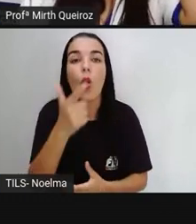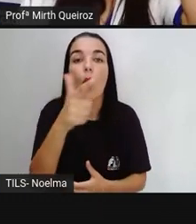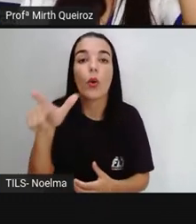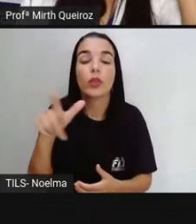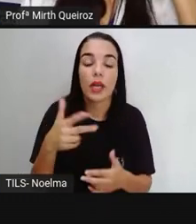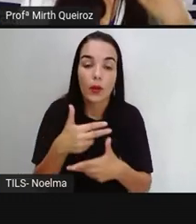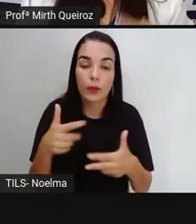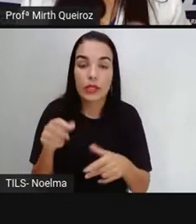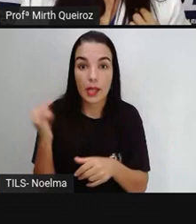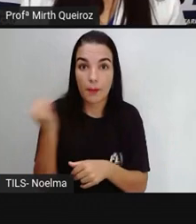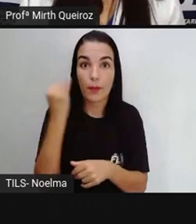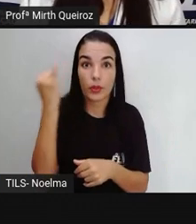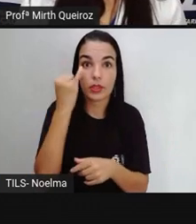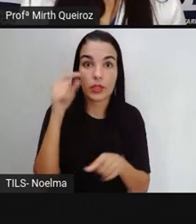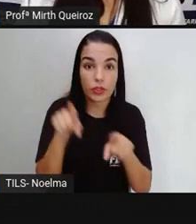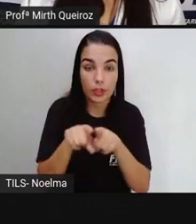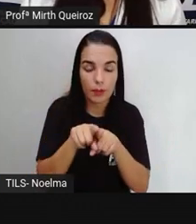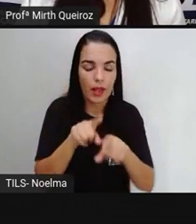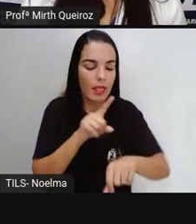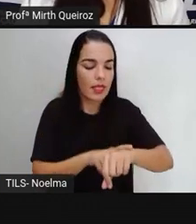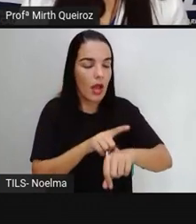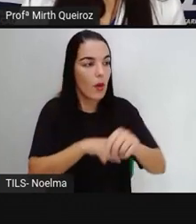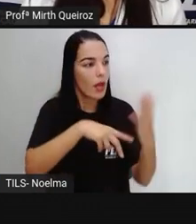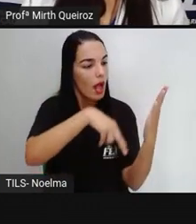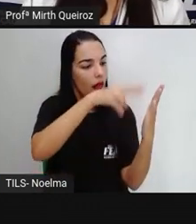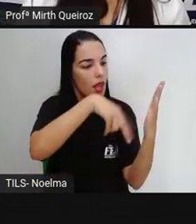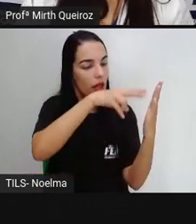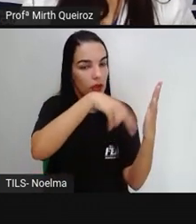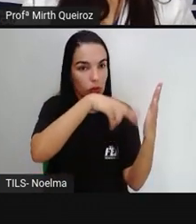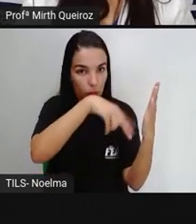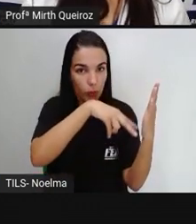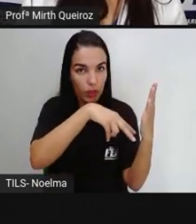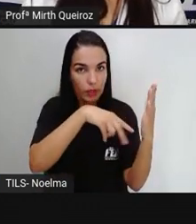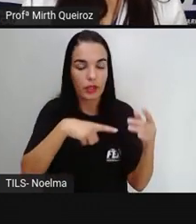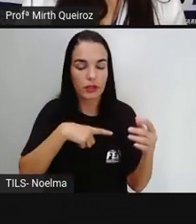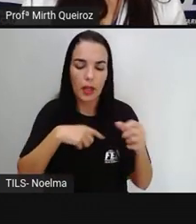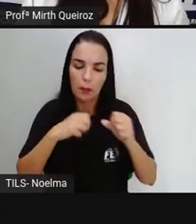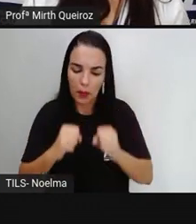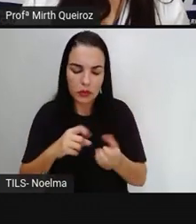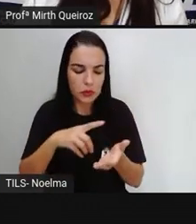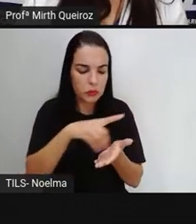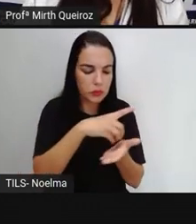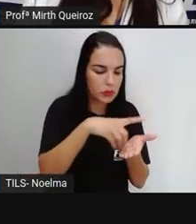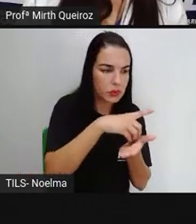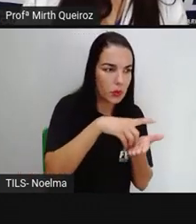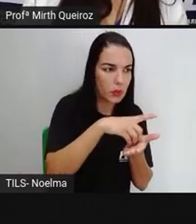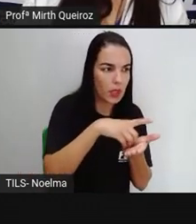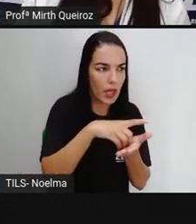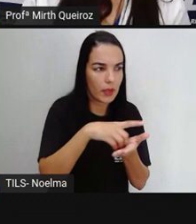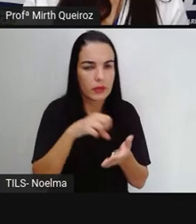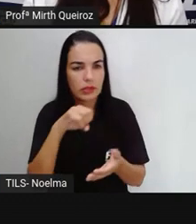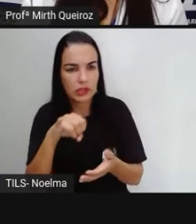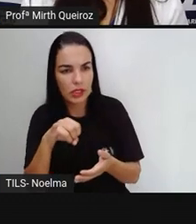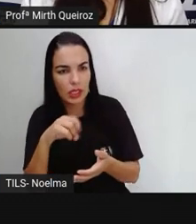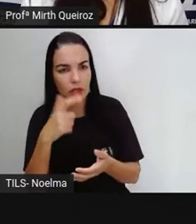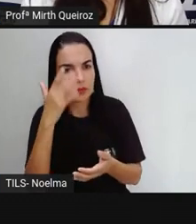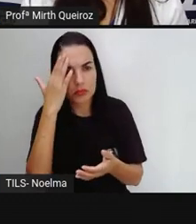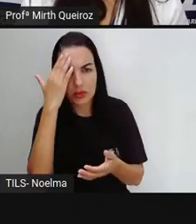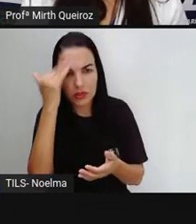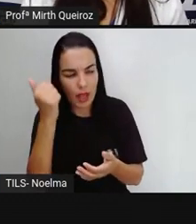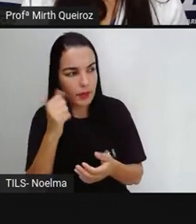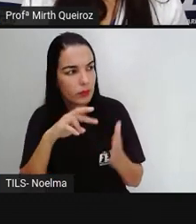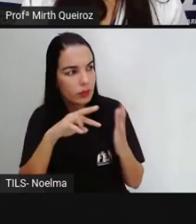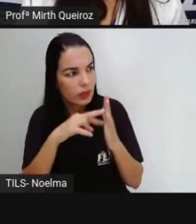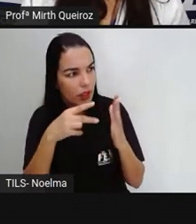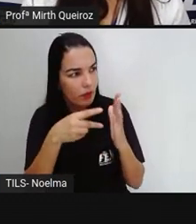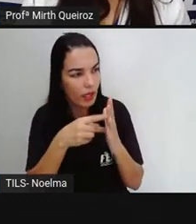muito importante também é na hora da leitura, quando a gente fala sobre usar o dicionário, caso você não saiba o significado